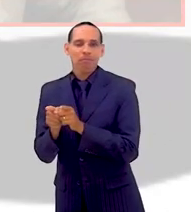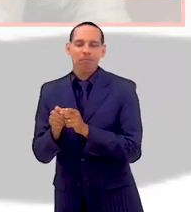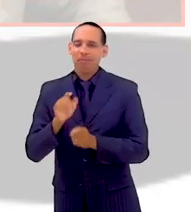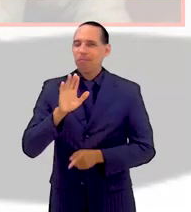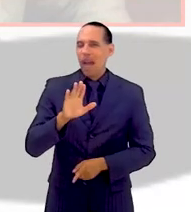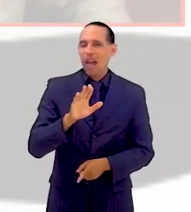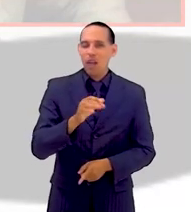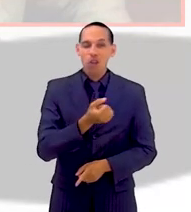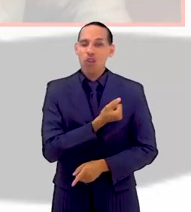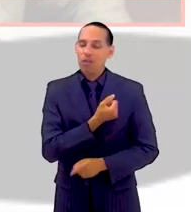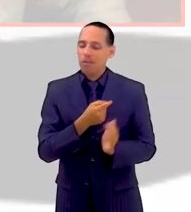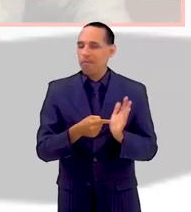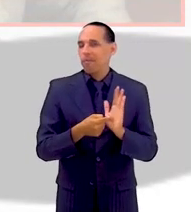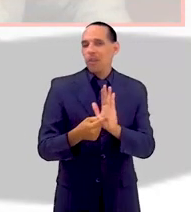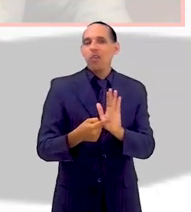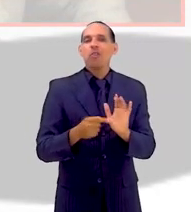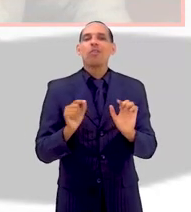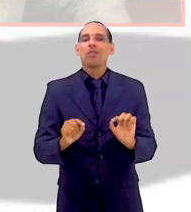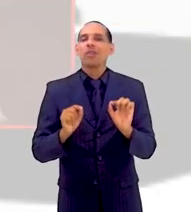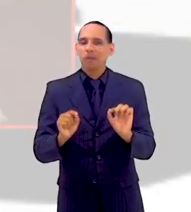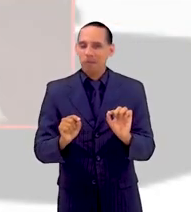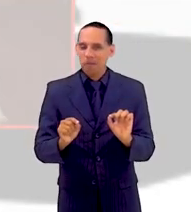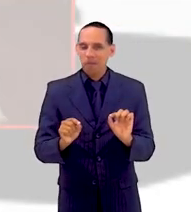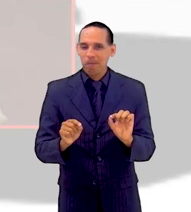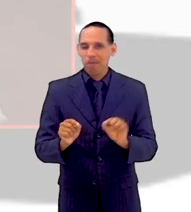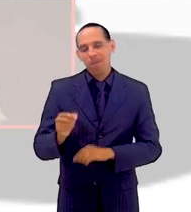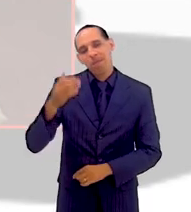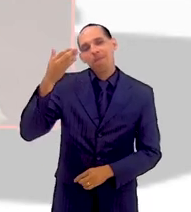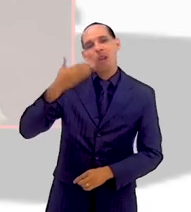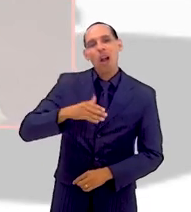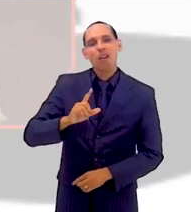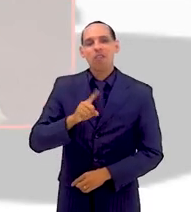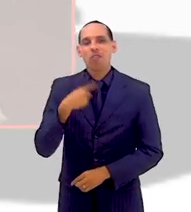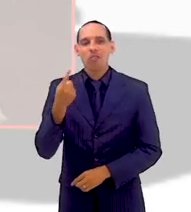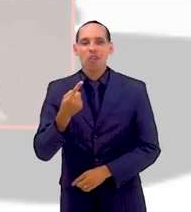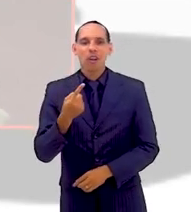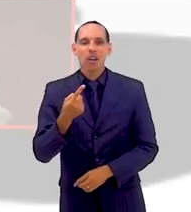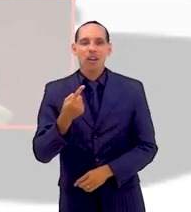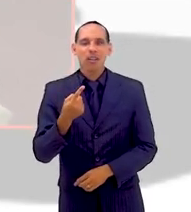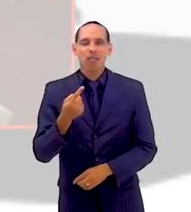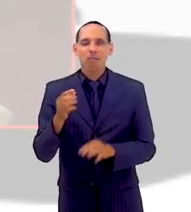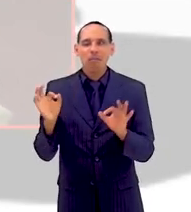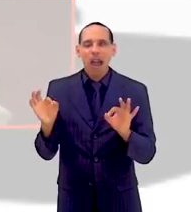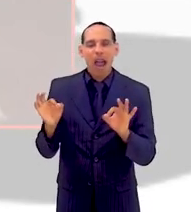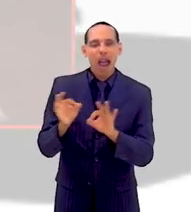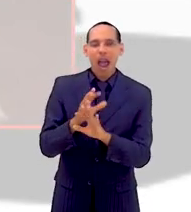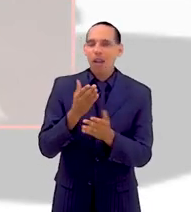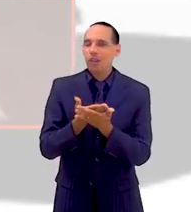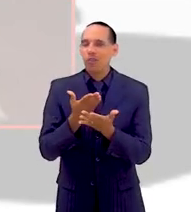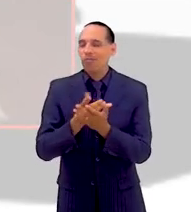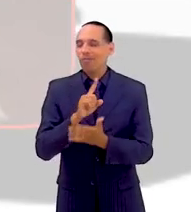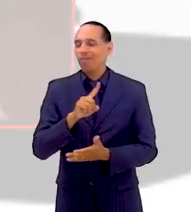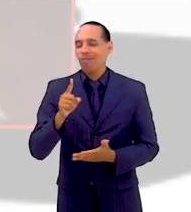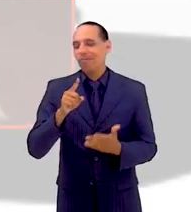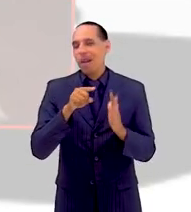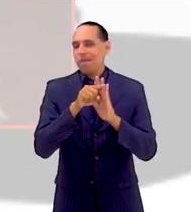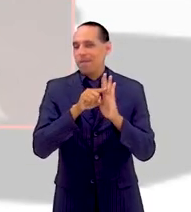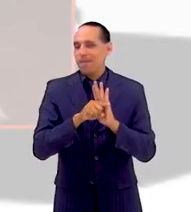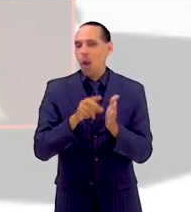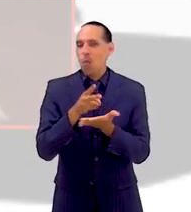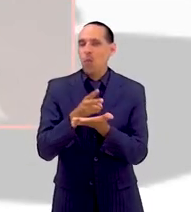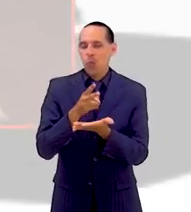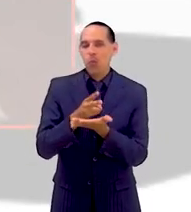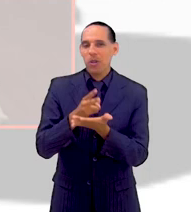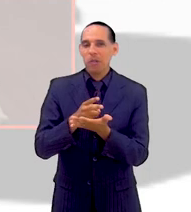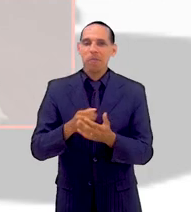os números falam por si, ou seja, nós temos aí uma projeção, não está ainda fechada, porque não temos números, não estão